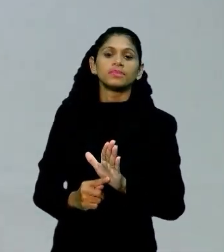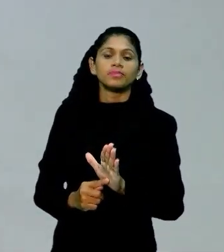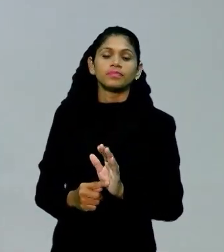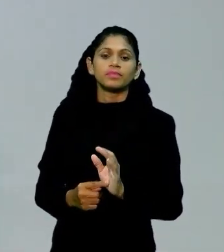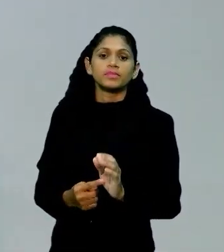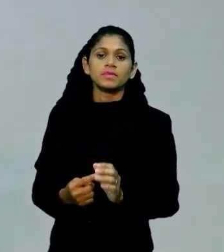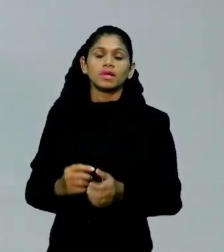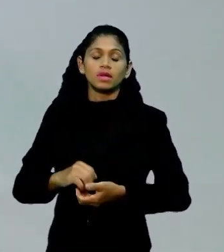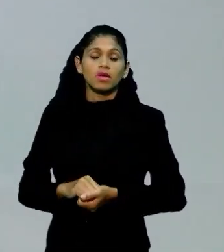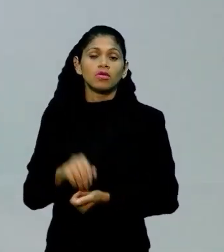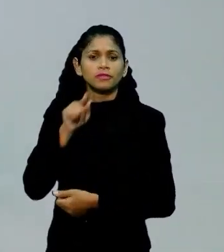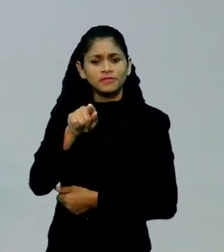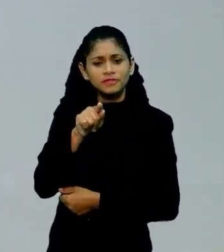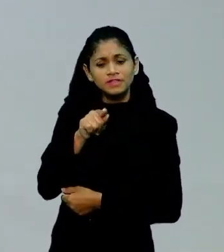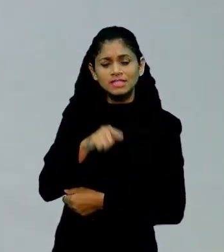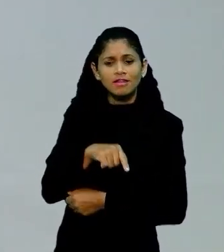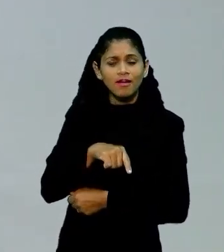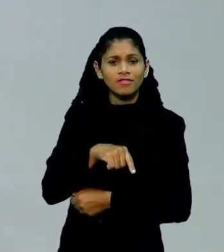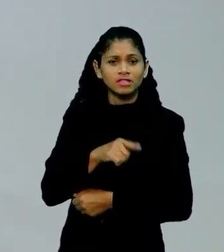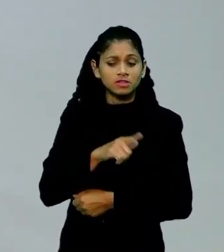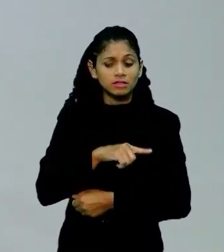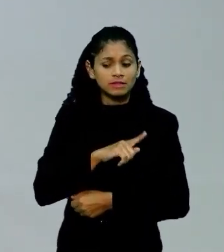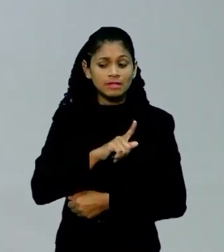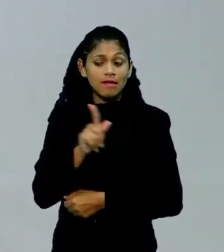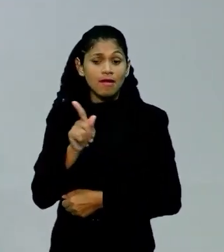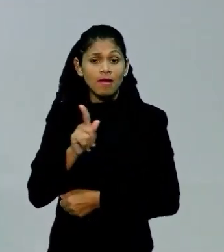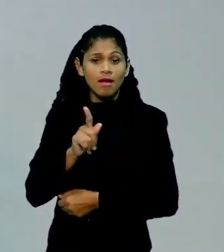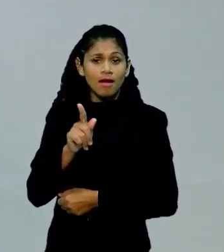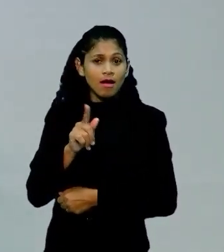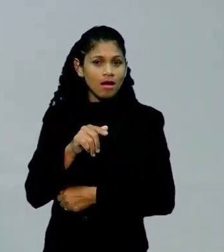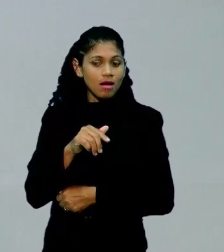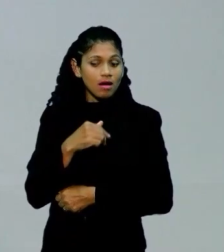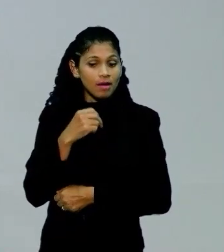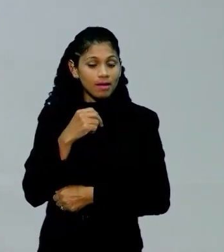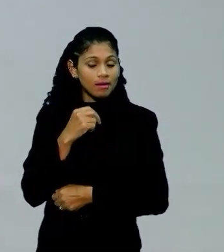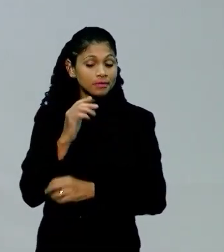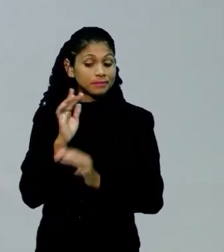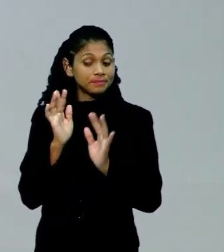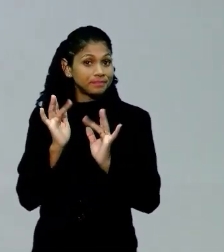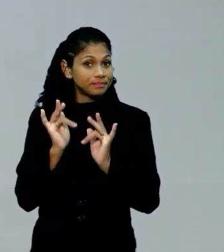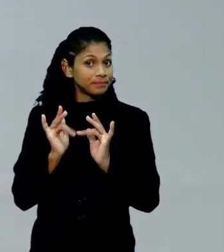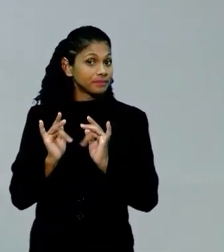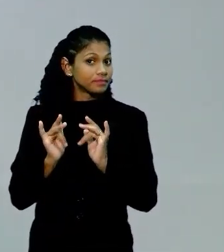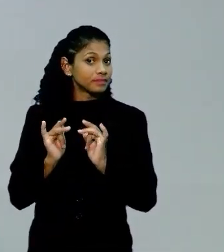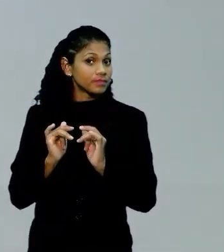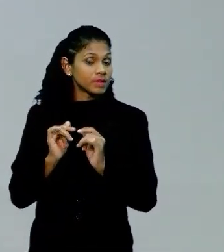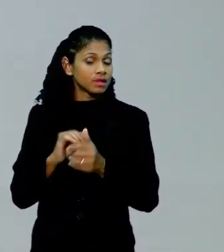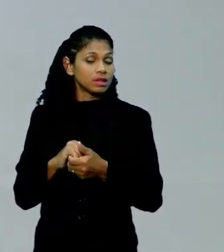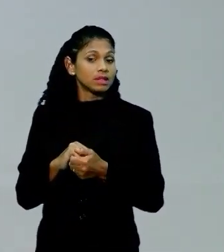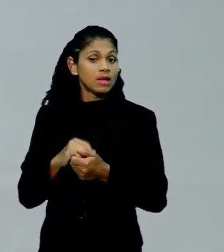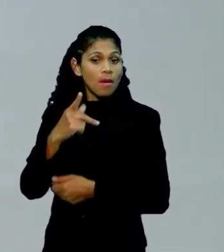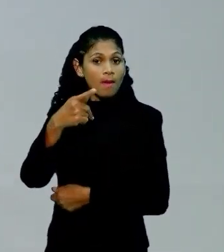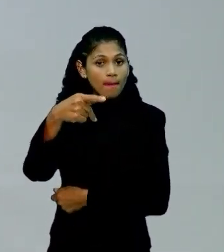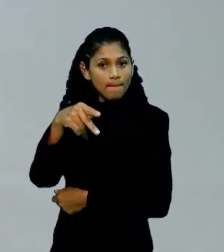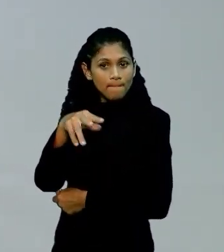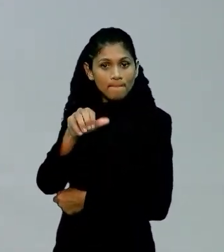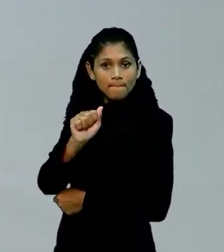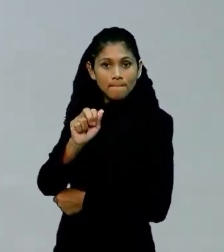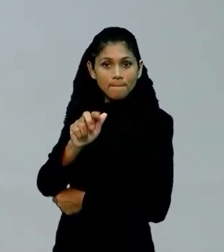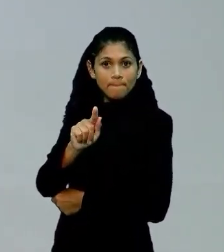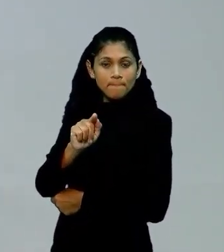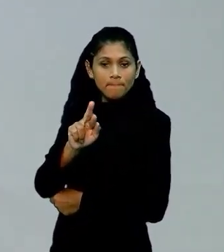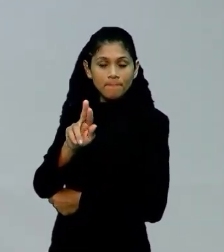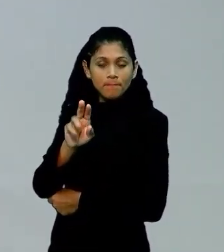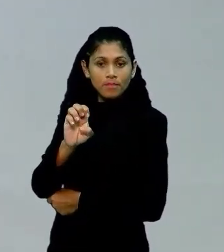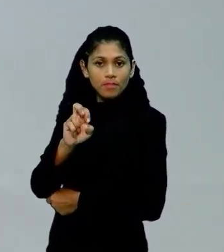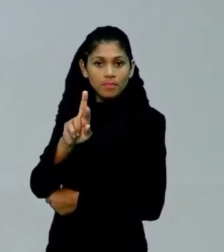Crush e tal você vai tipo você não vai tipo Ei não você tem uma postura tem um jeito porque você tem uma mensagem você tem uma